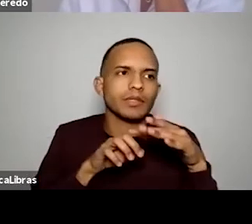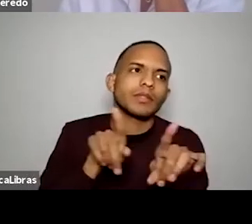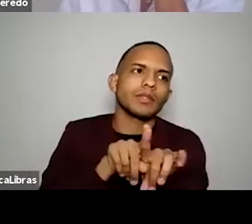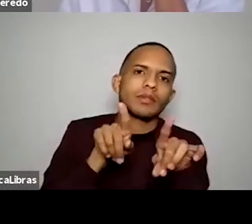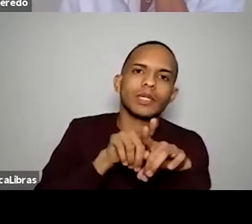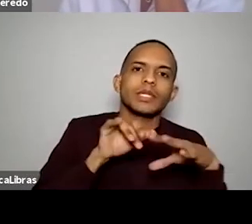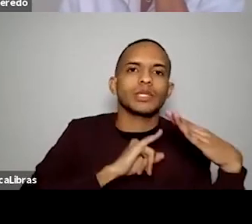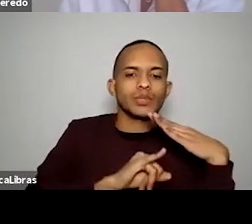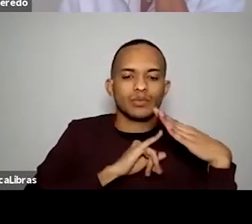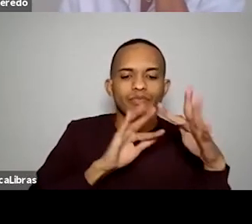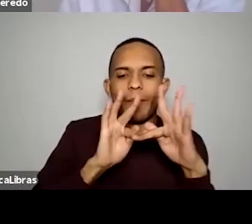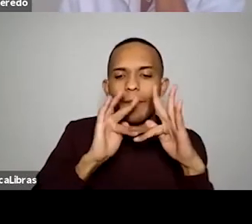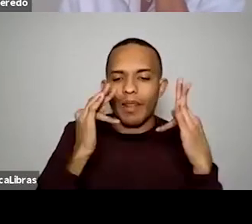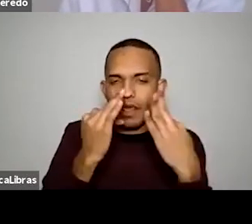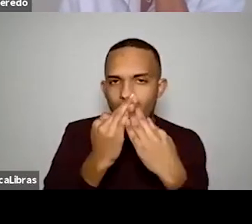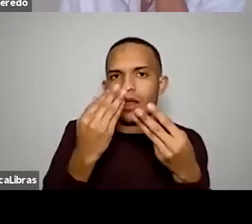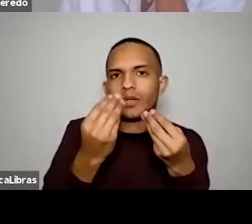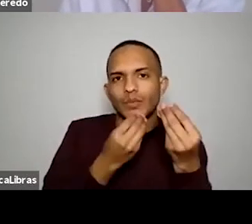familiar, eu acho que